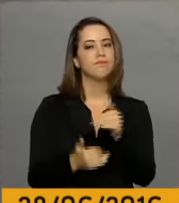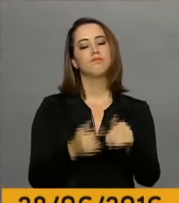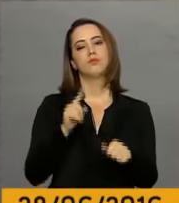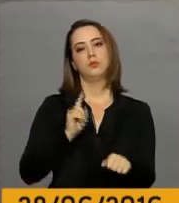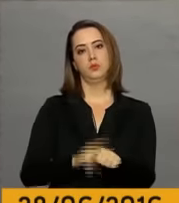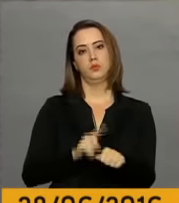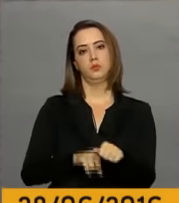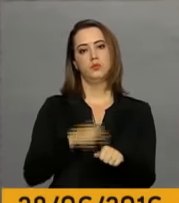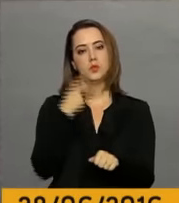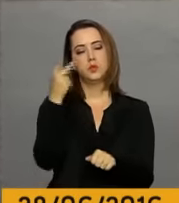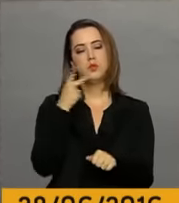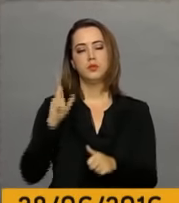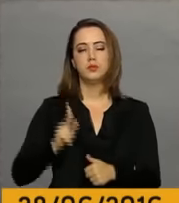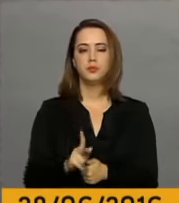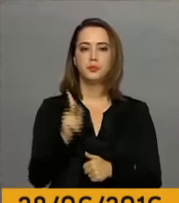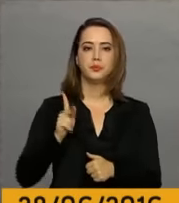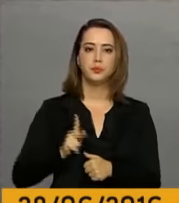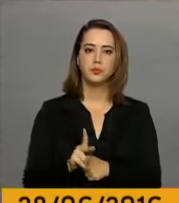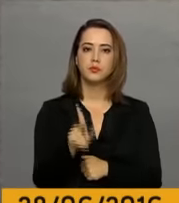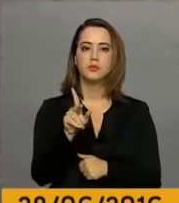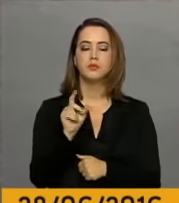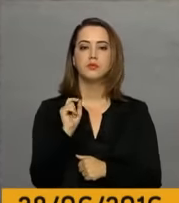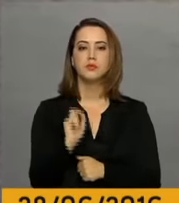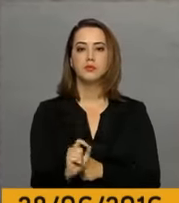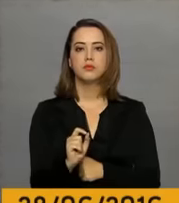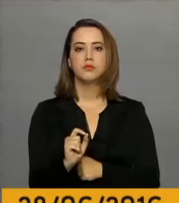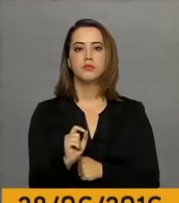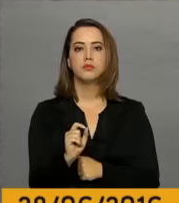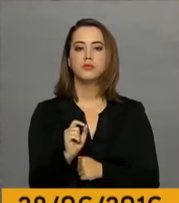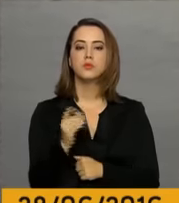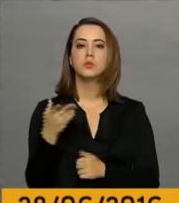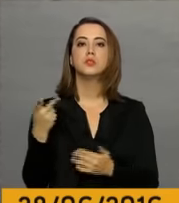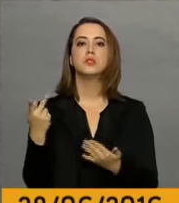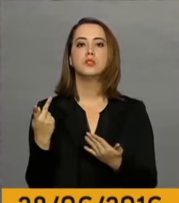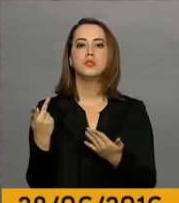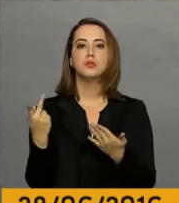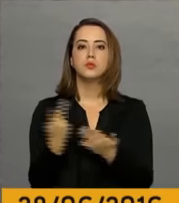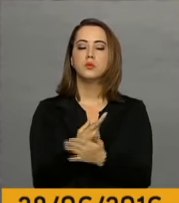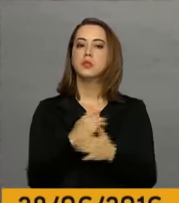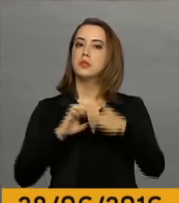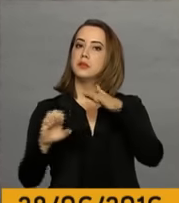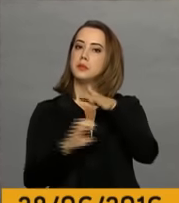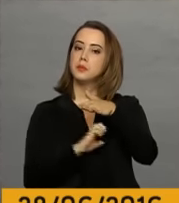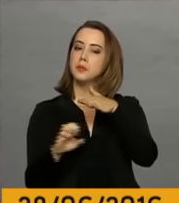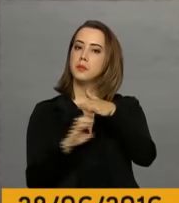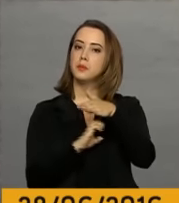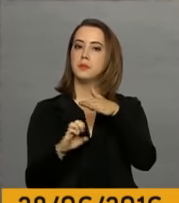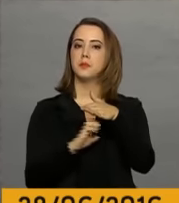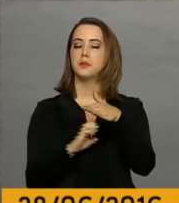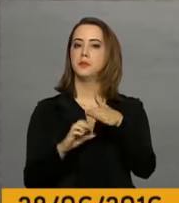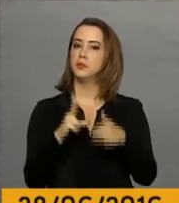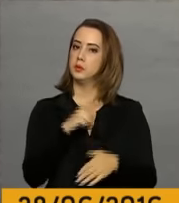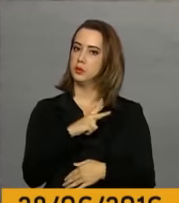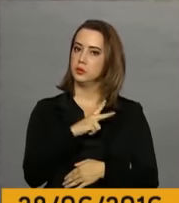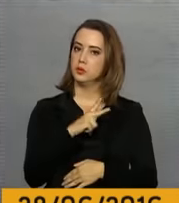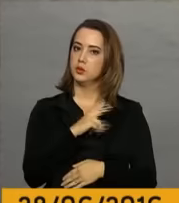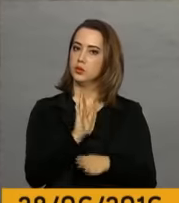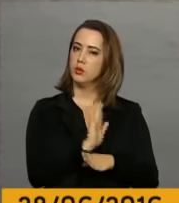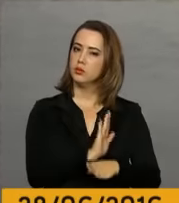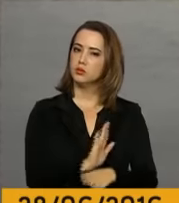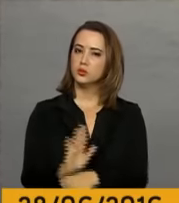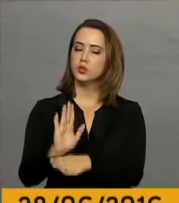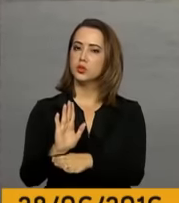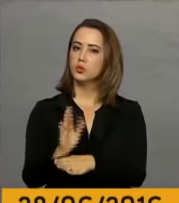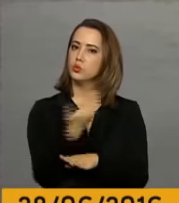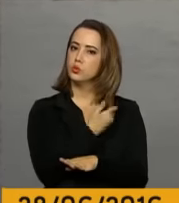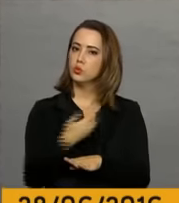eu tenho dito com frequência que a iniciativa privada é quem ajuda o